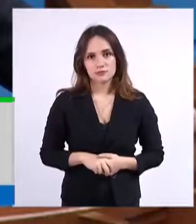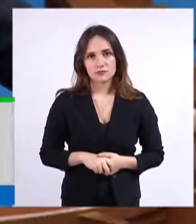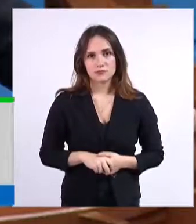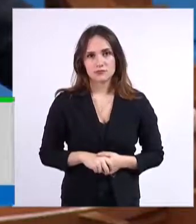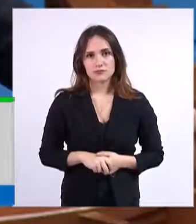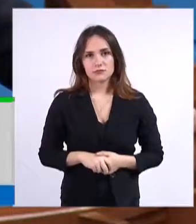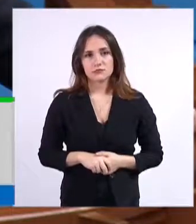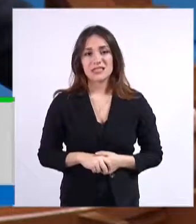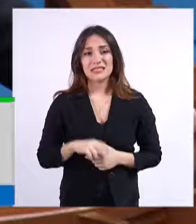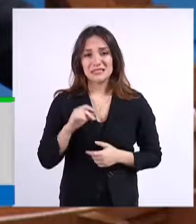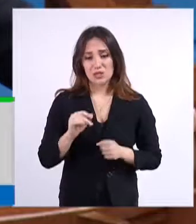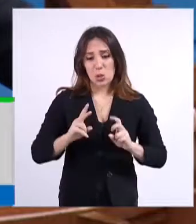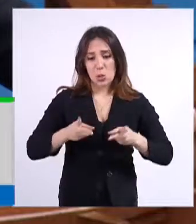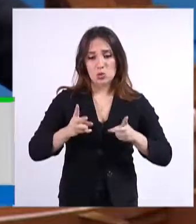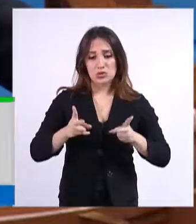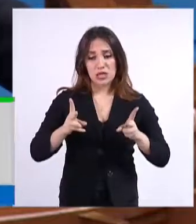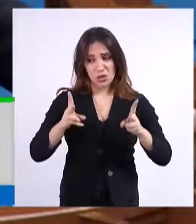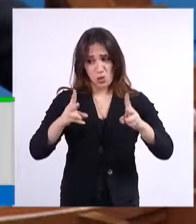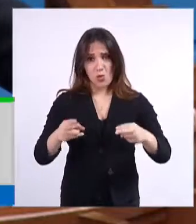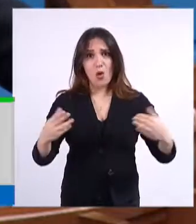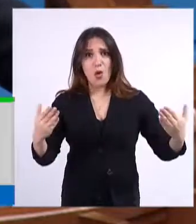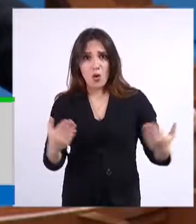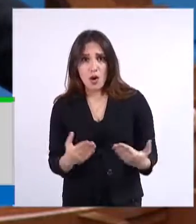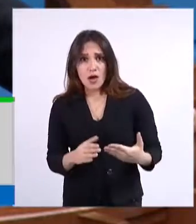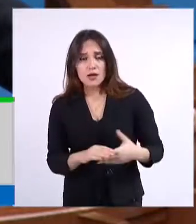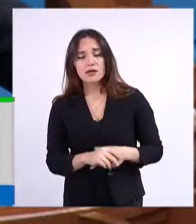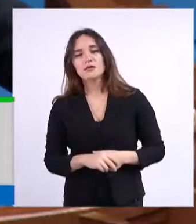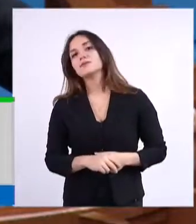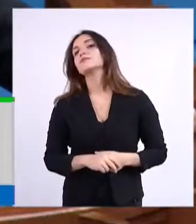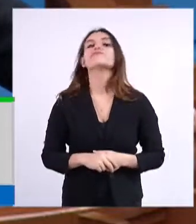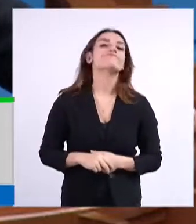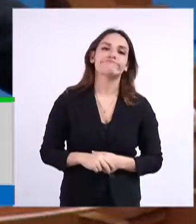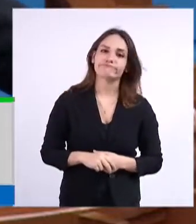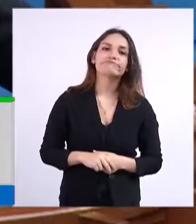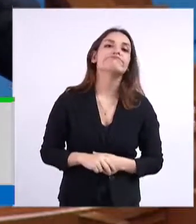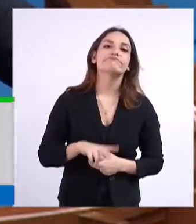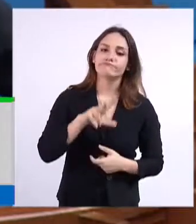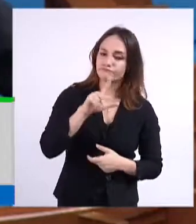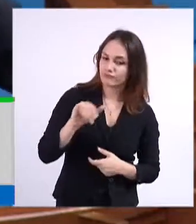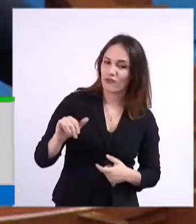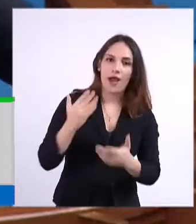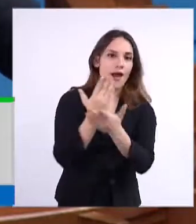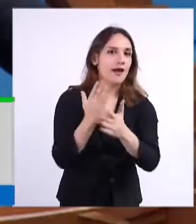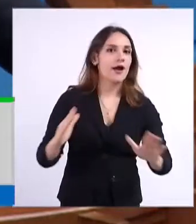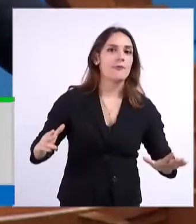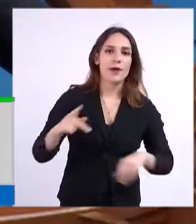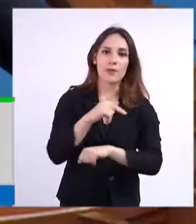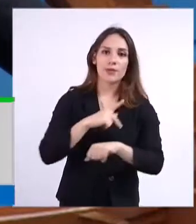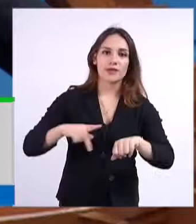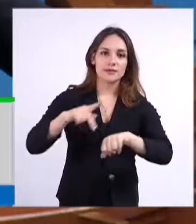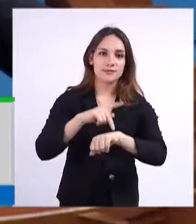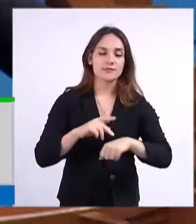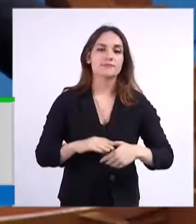E se continuar da forma como ele vem agindo, vai acabar com o nosso país.